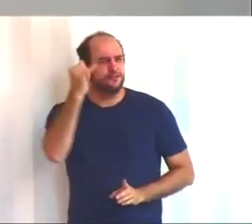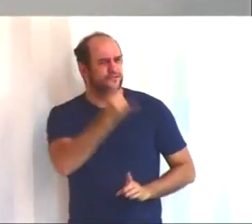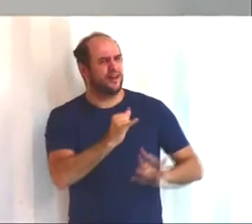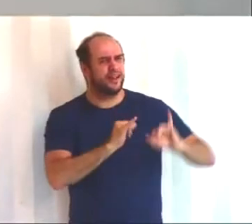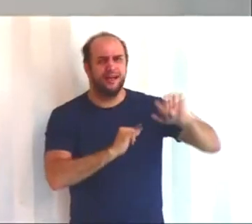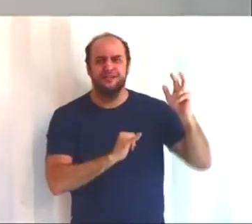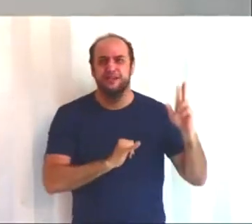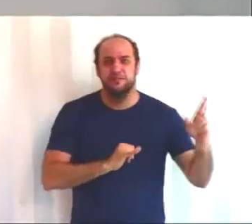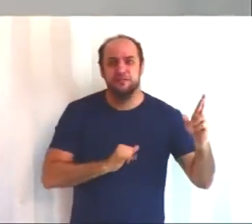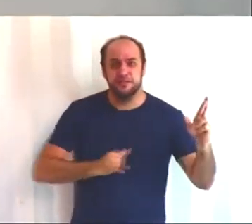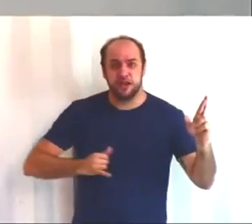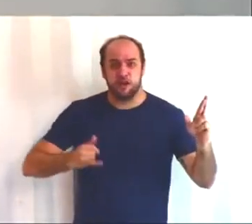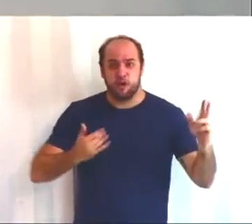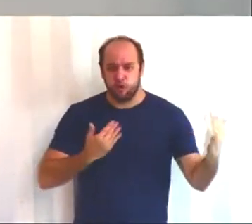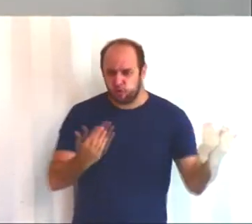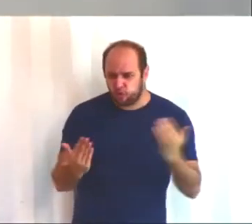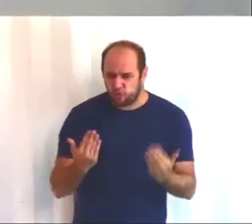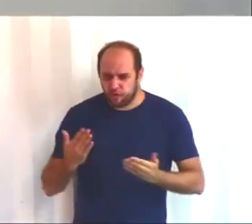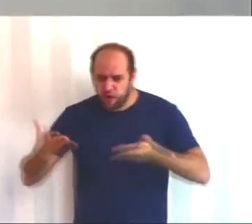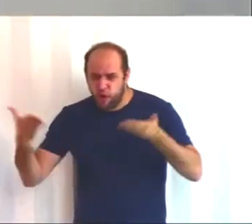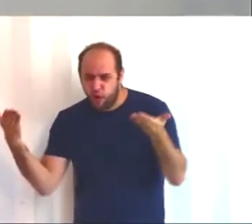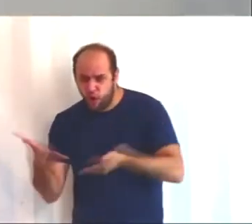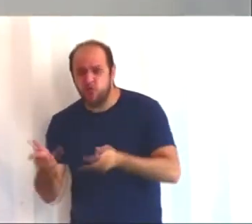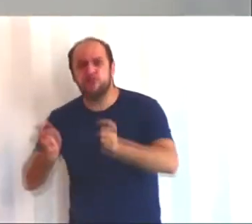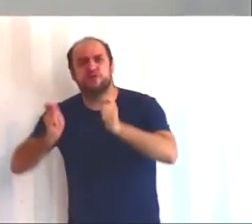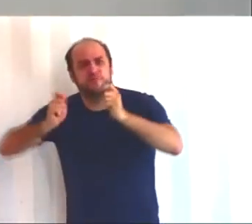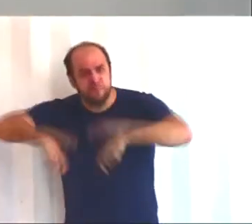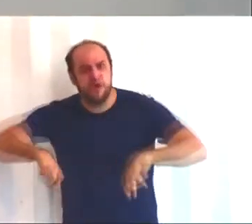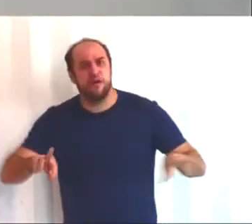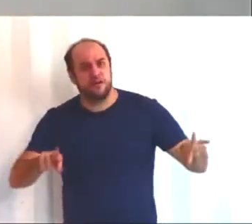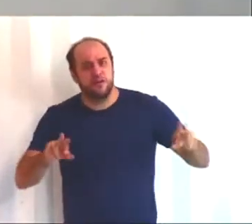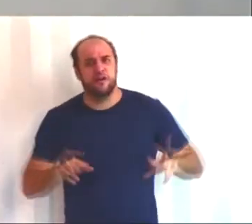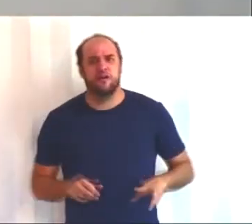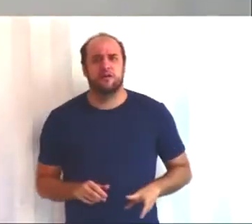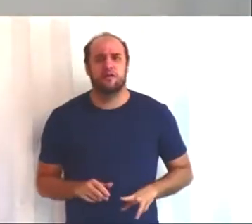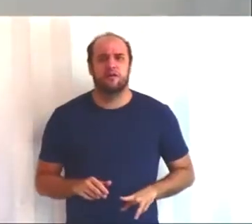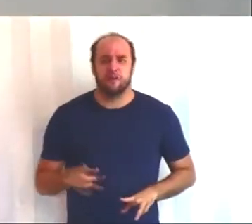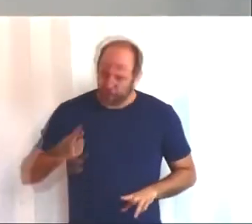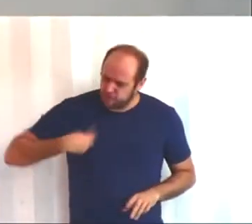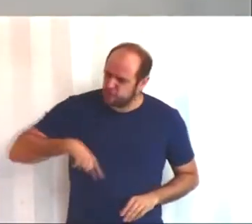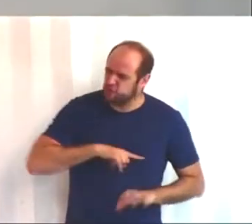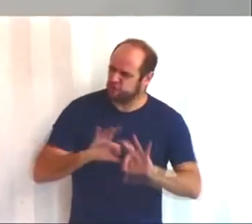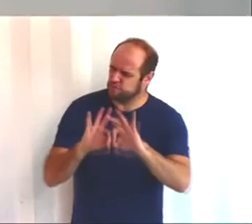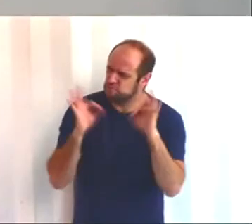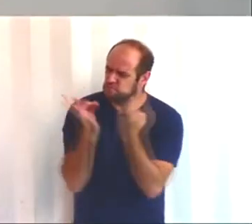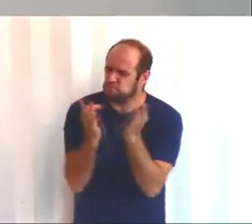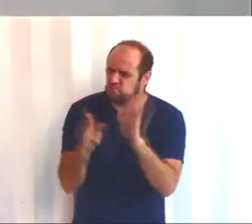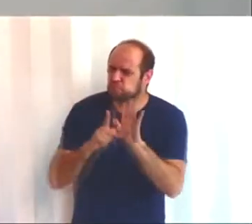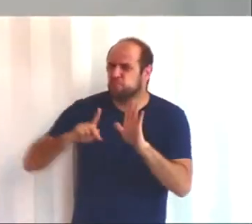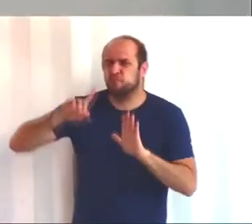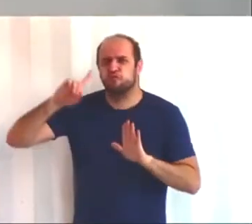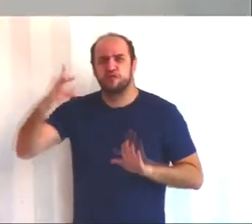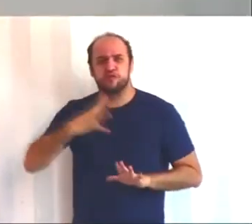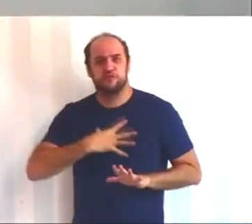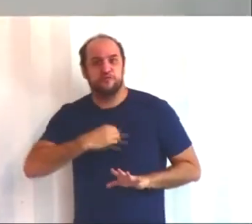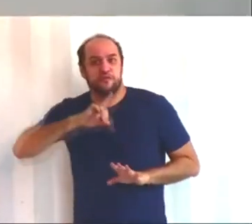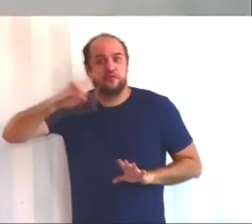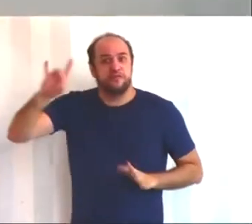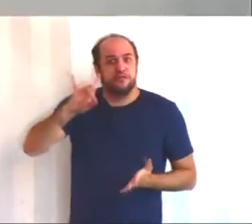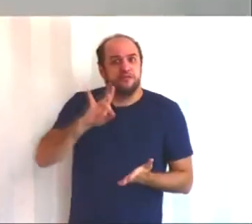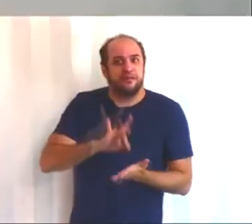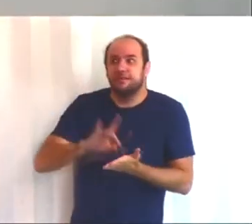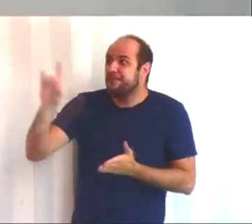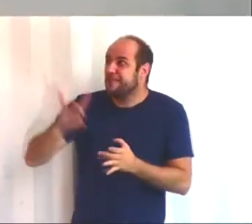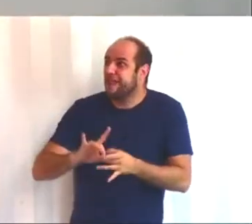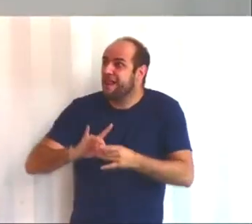aplicam aos dias de hoje. Posicione-se como minha família, como meu filho. Eu vou te